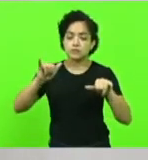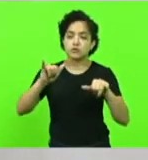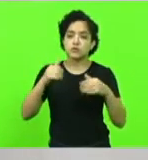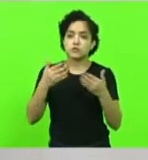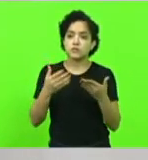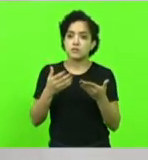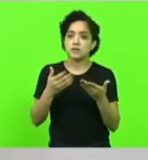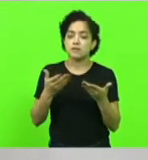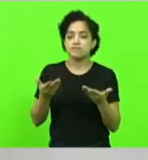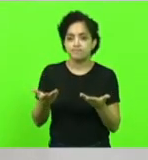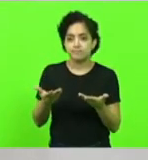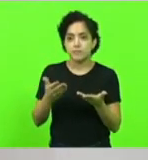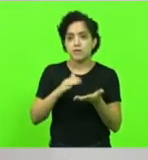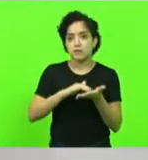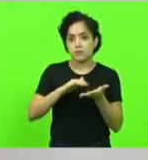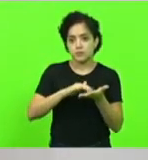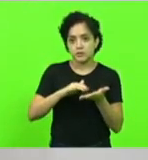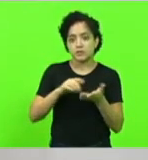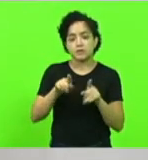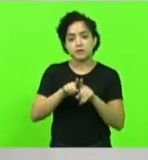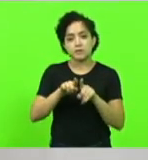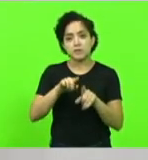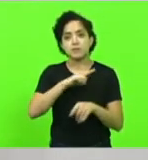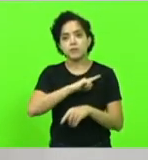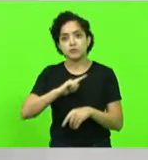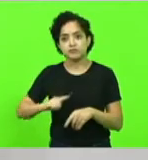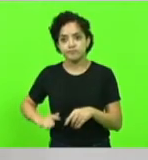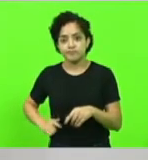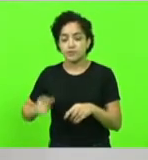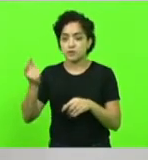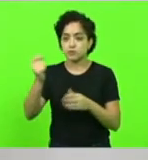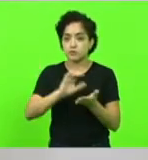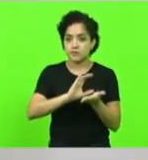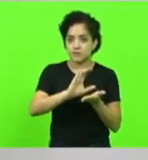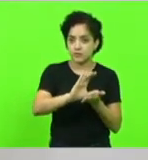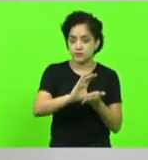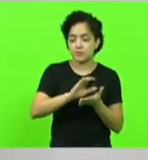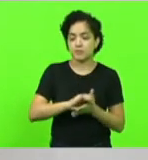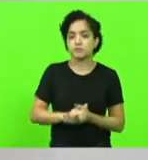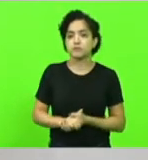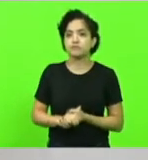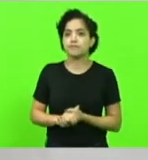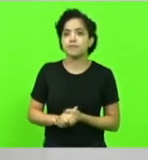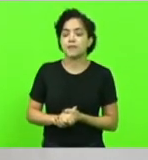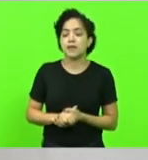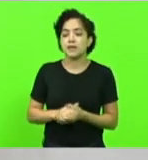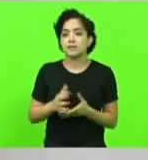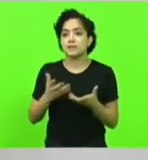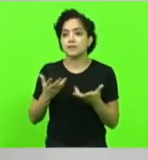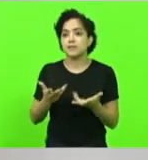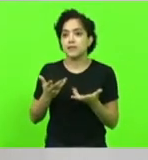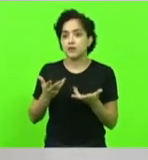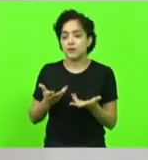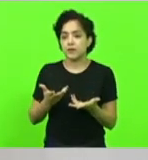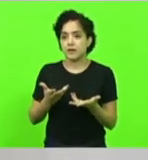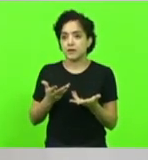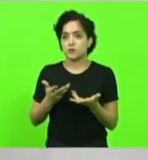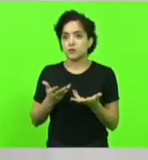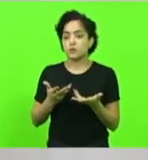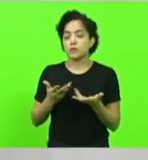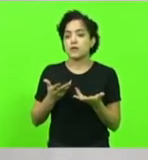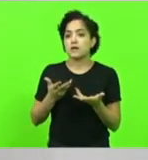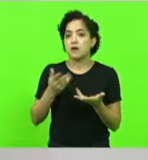pelo secretário e pelo governador em breve também dos investimentos naquele trecho. Eu quero aqui também, senhor presidente, dizer